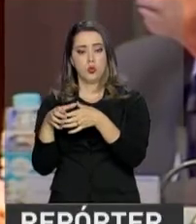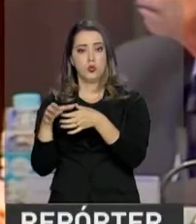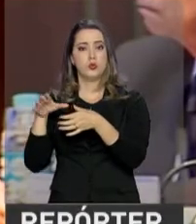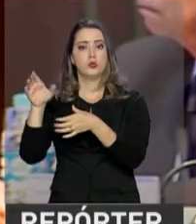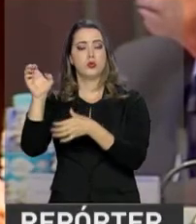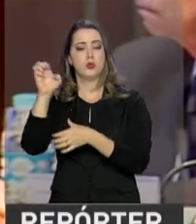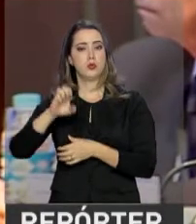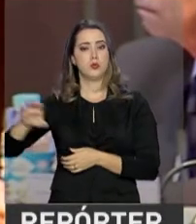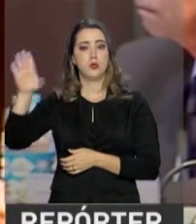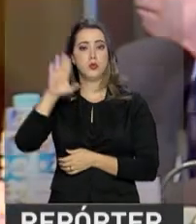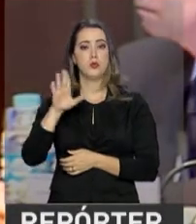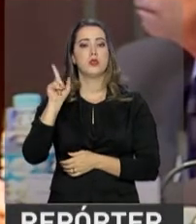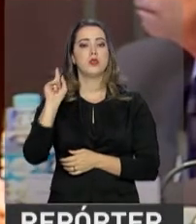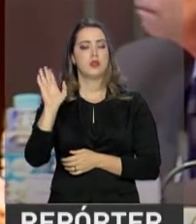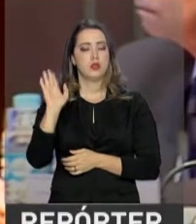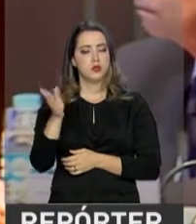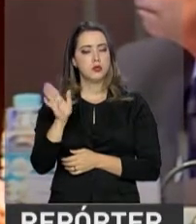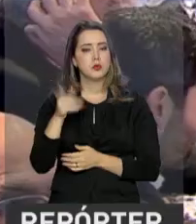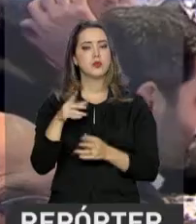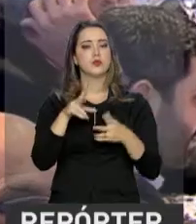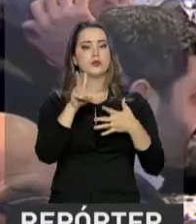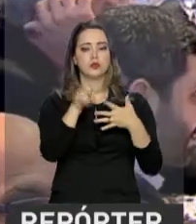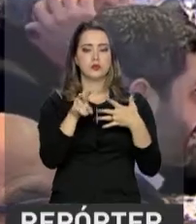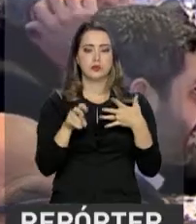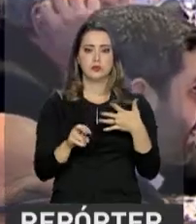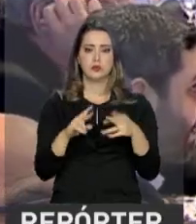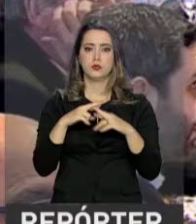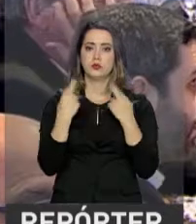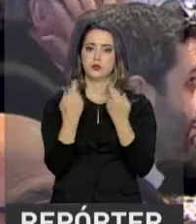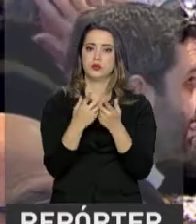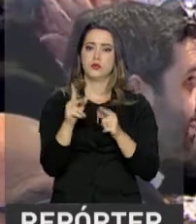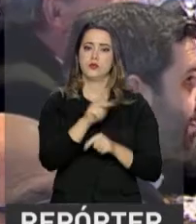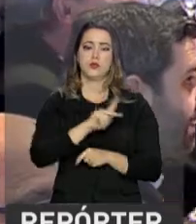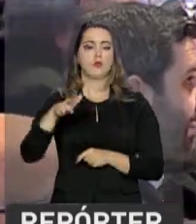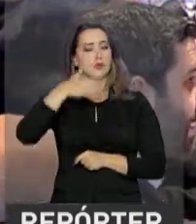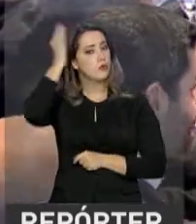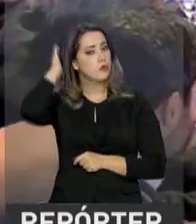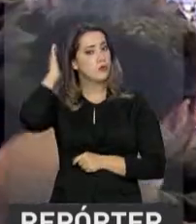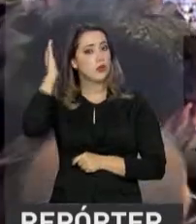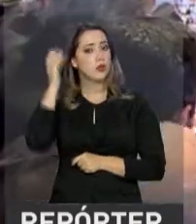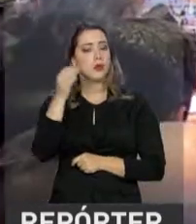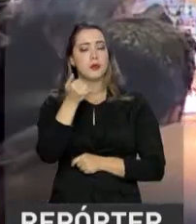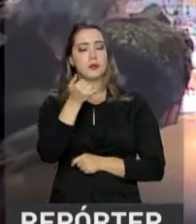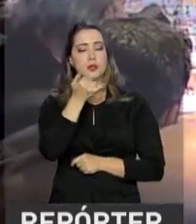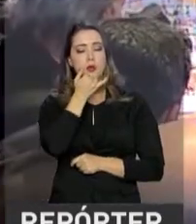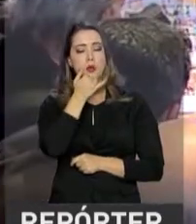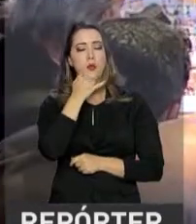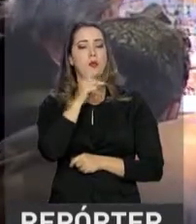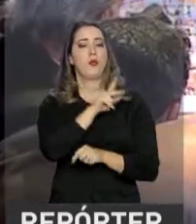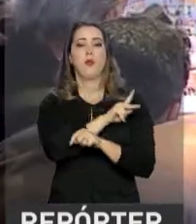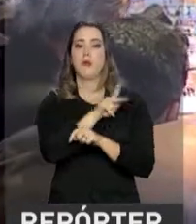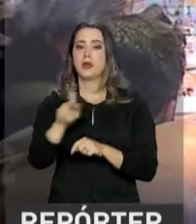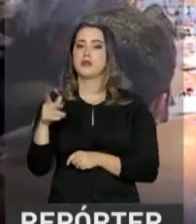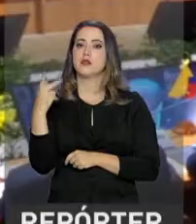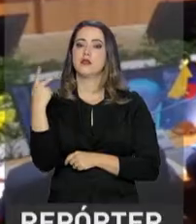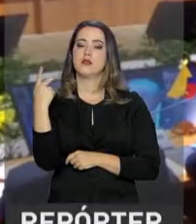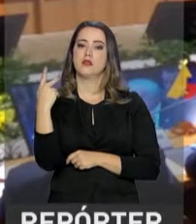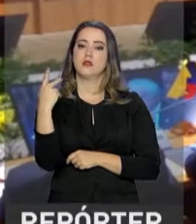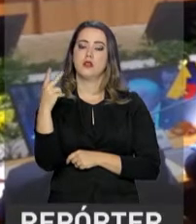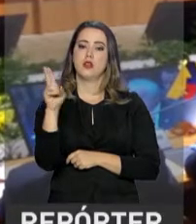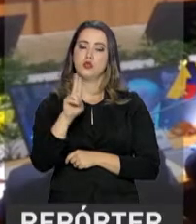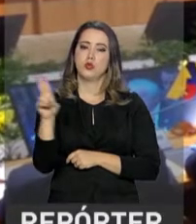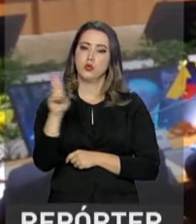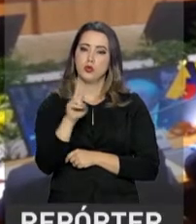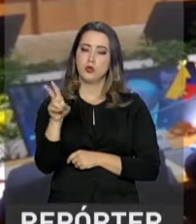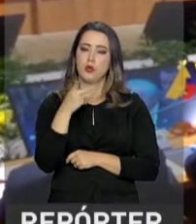20 anos também foi assunto da reunião o presidente uruguaio tabaré vázquez criticou a demora para se chegar a um consenso